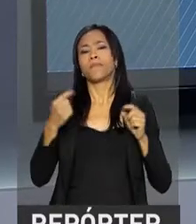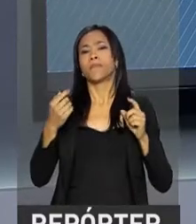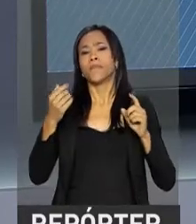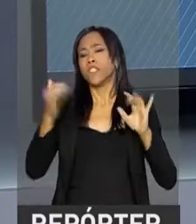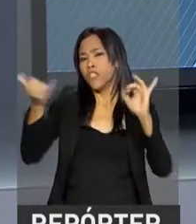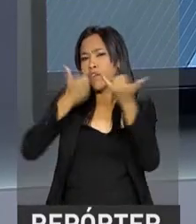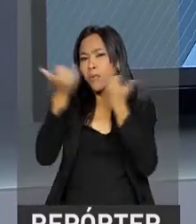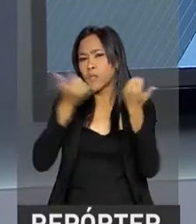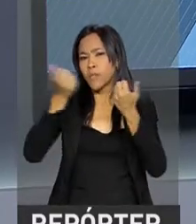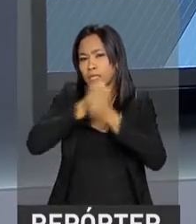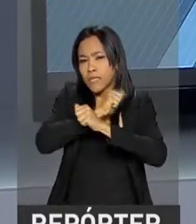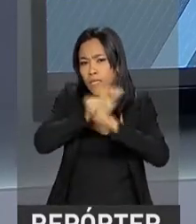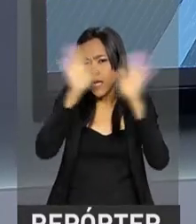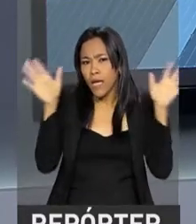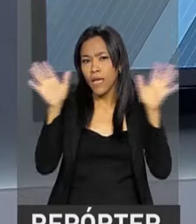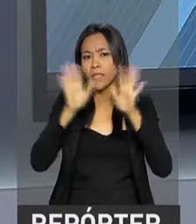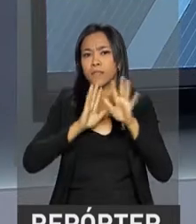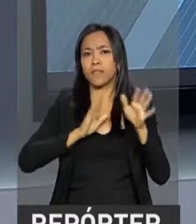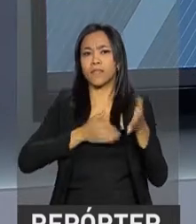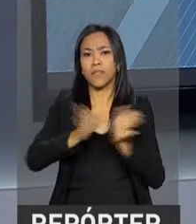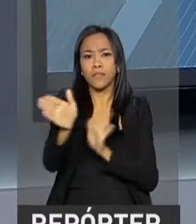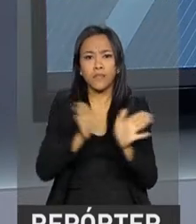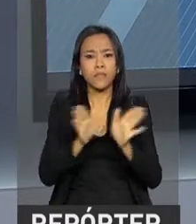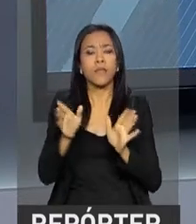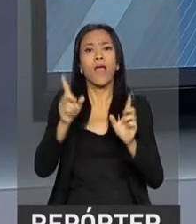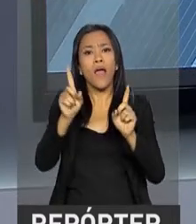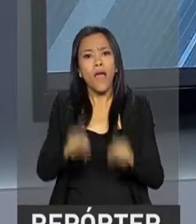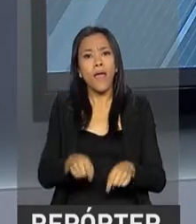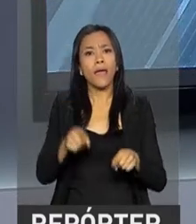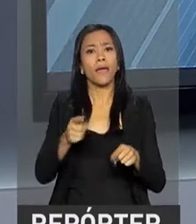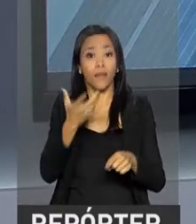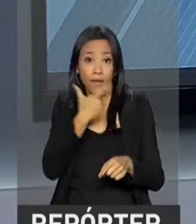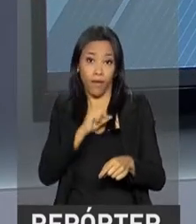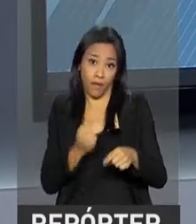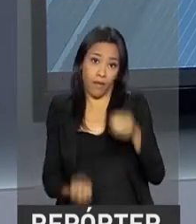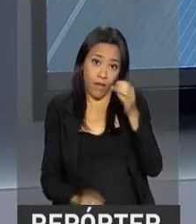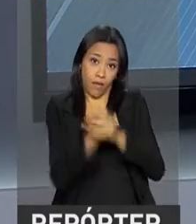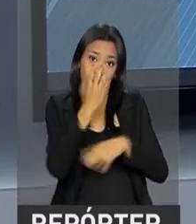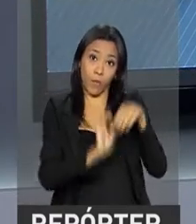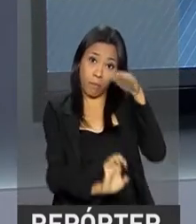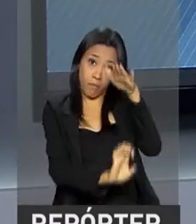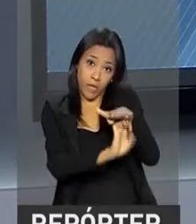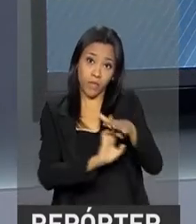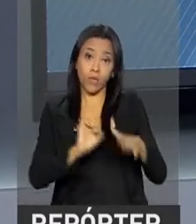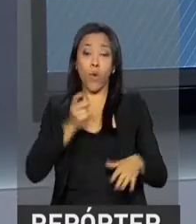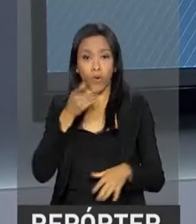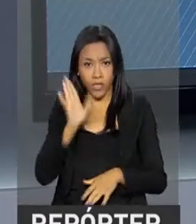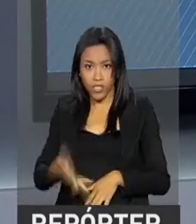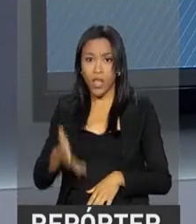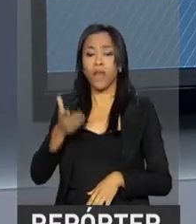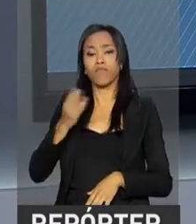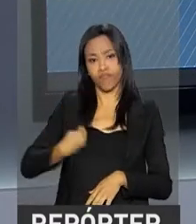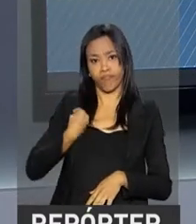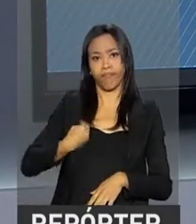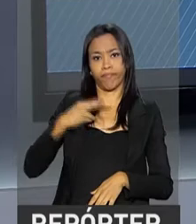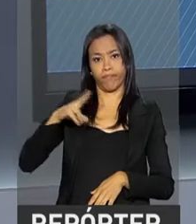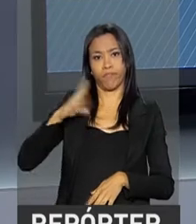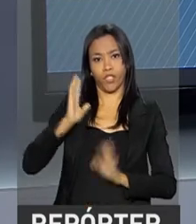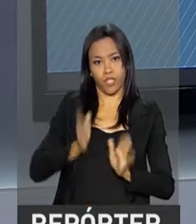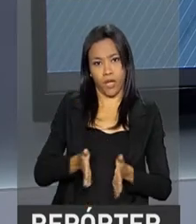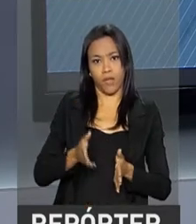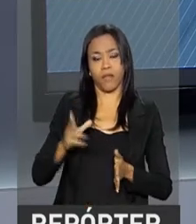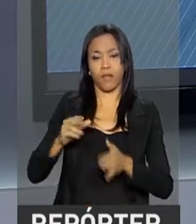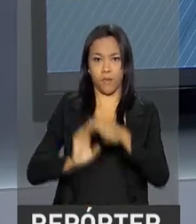acessíveis para quem quer abrir um negócio ou já é um microempreendedor individual essas são algumas das novidades do portal do empreendedor